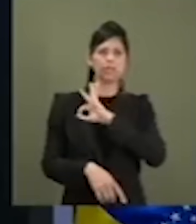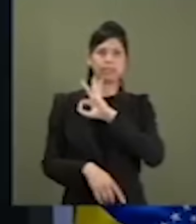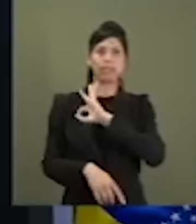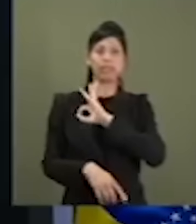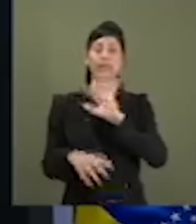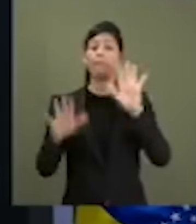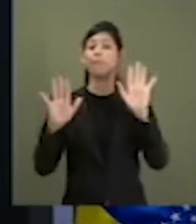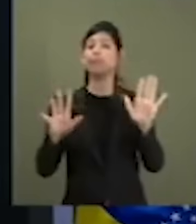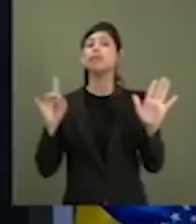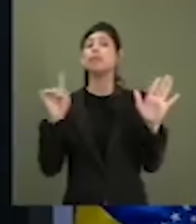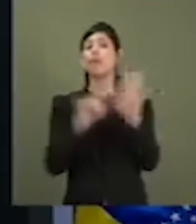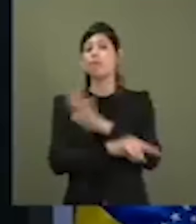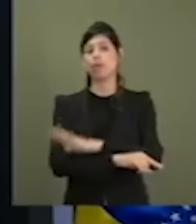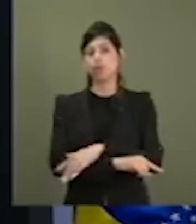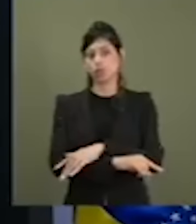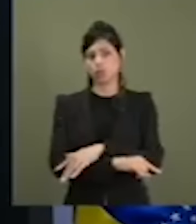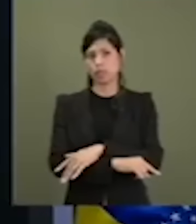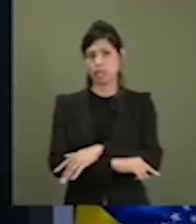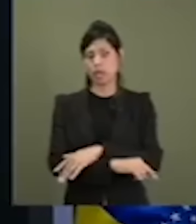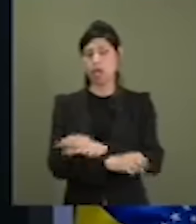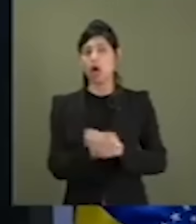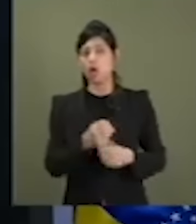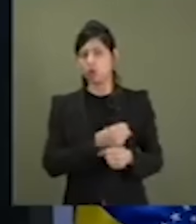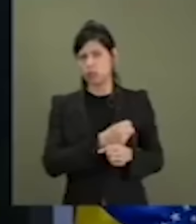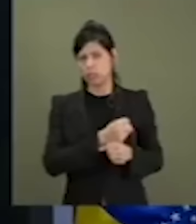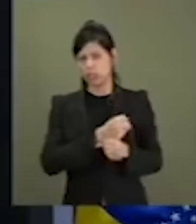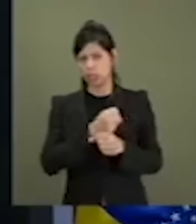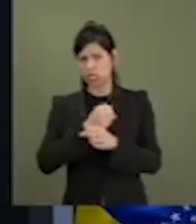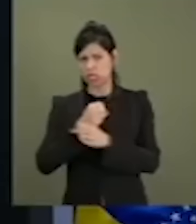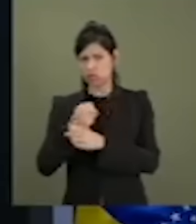proporcional? A pena é proporcional?